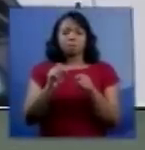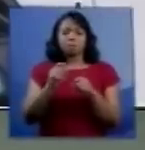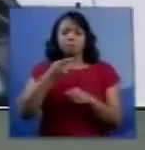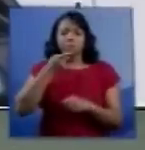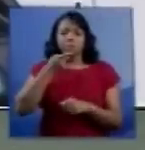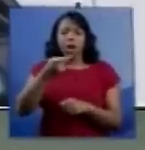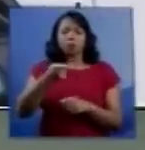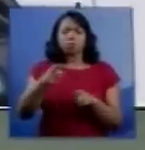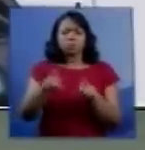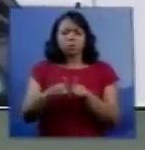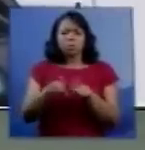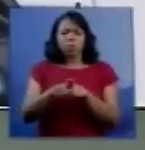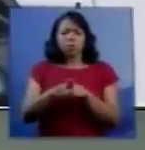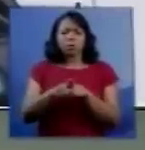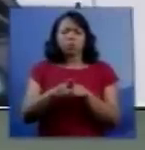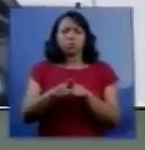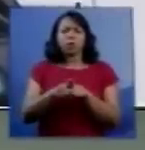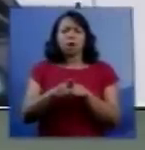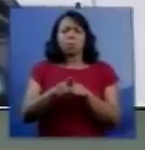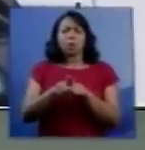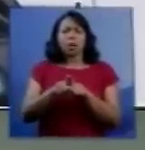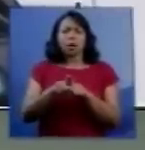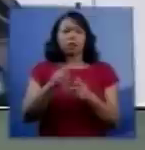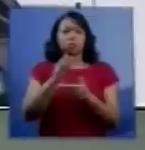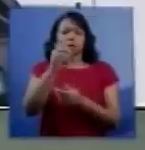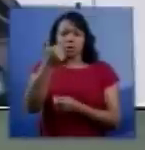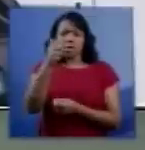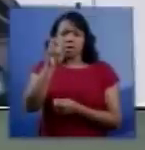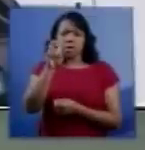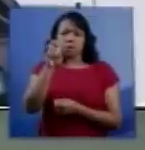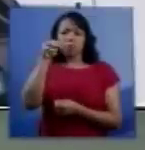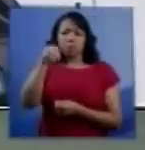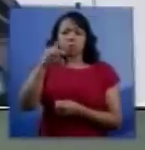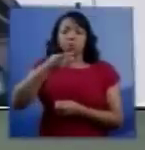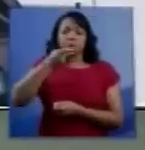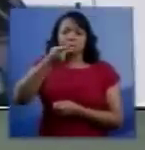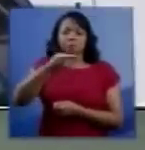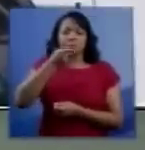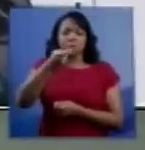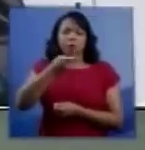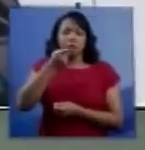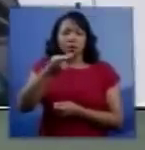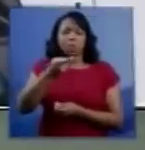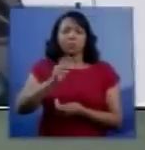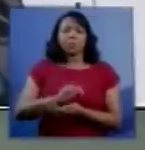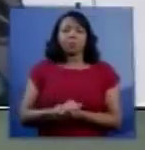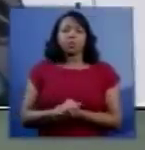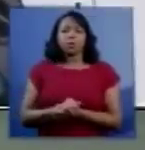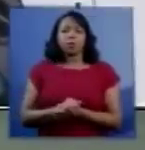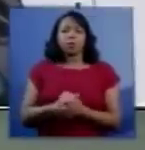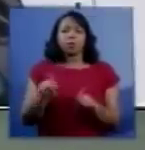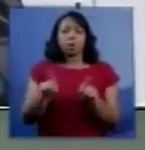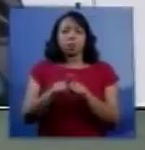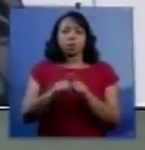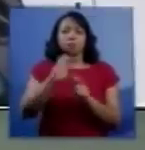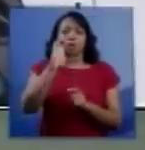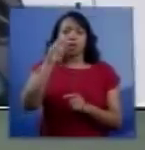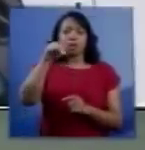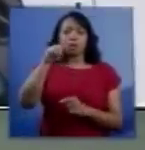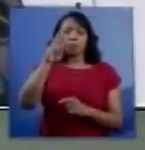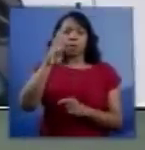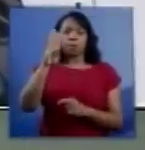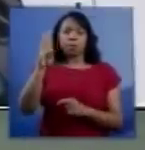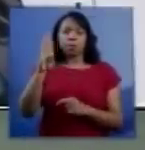no sentido de dividirem o tempo de 15 minutos falando pela CNBB o